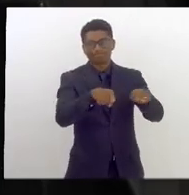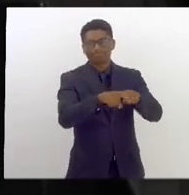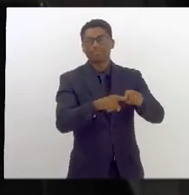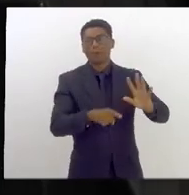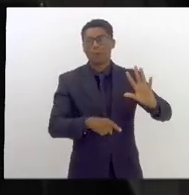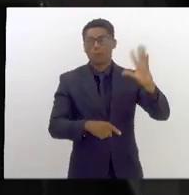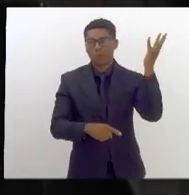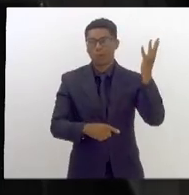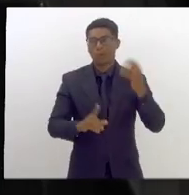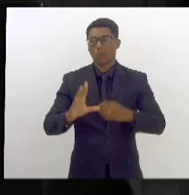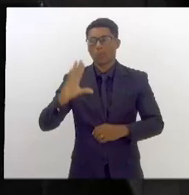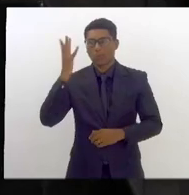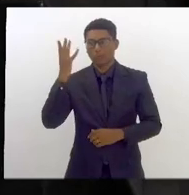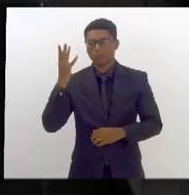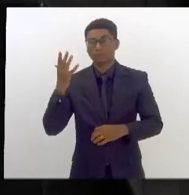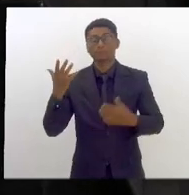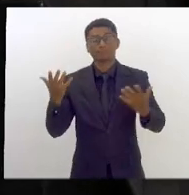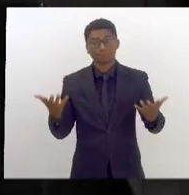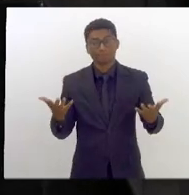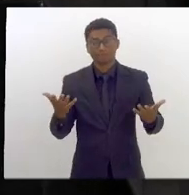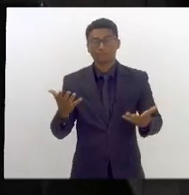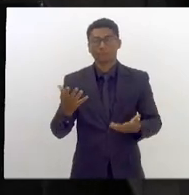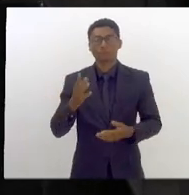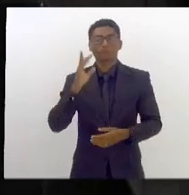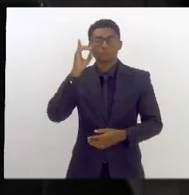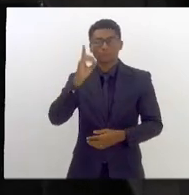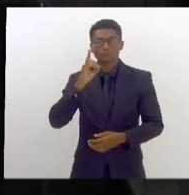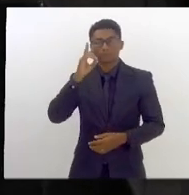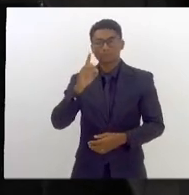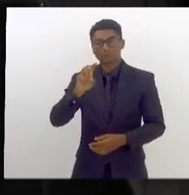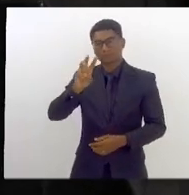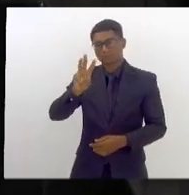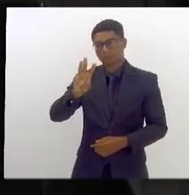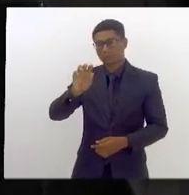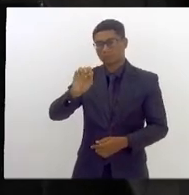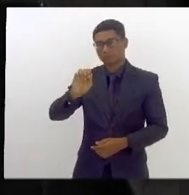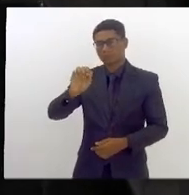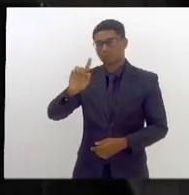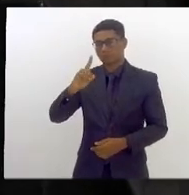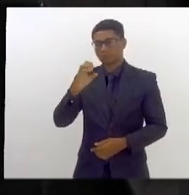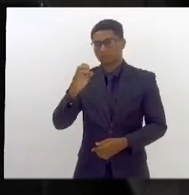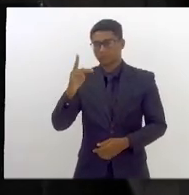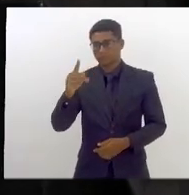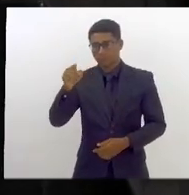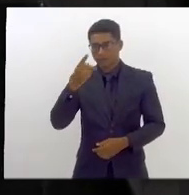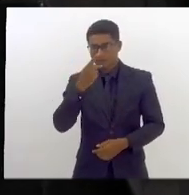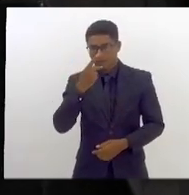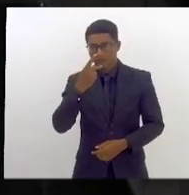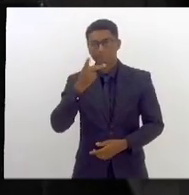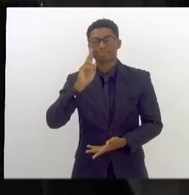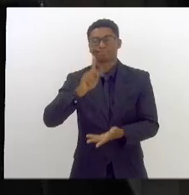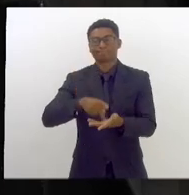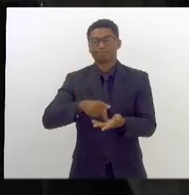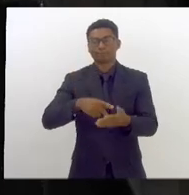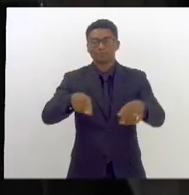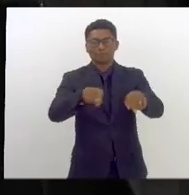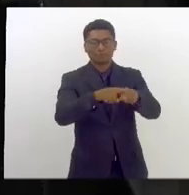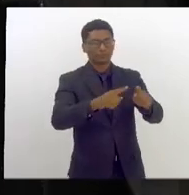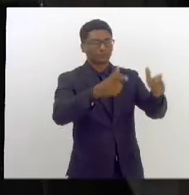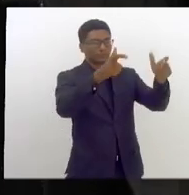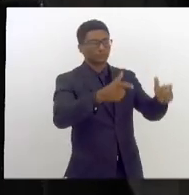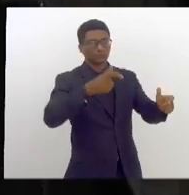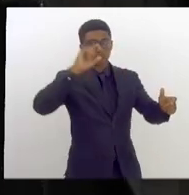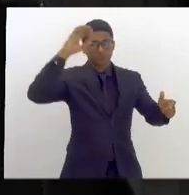e posteriormente lembro o deputado Valdete Carneiro também aconteceu em Angra dos Reis